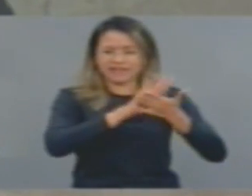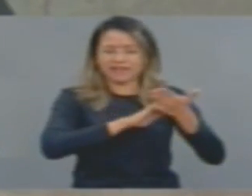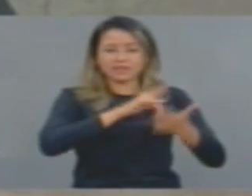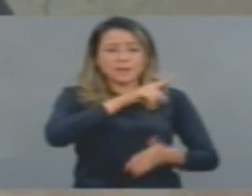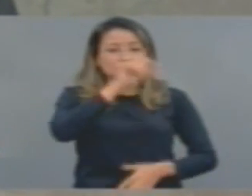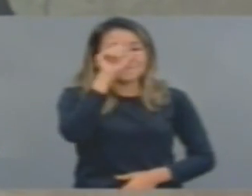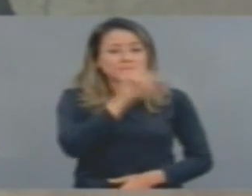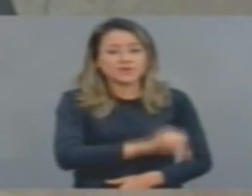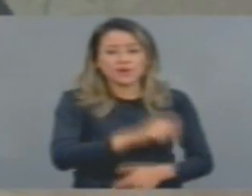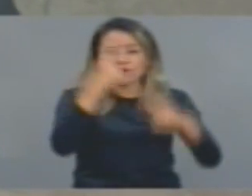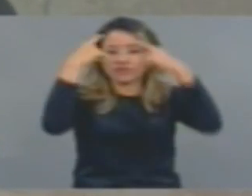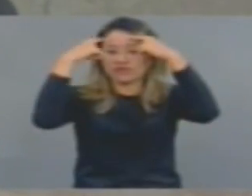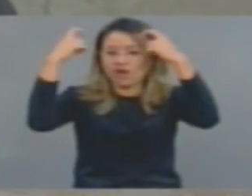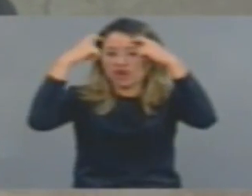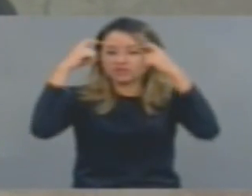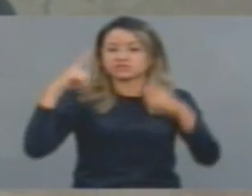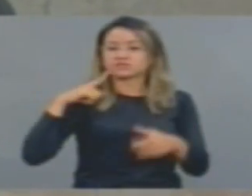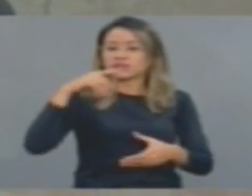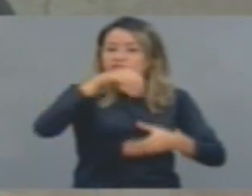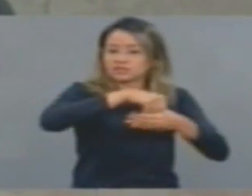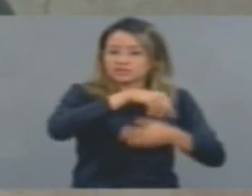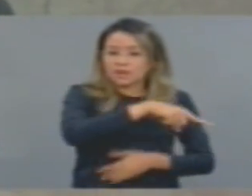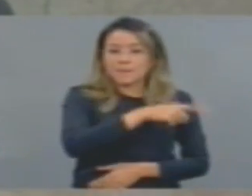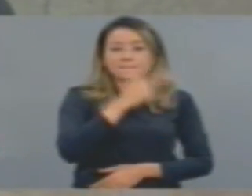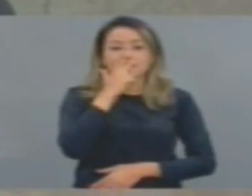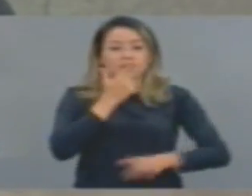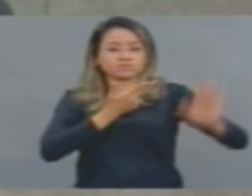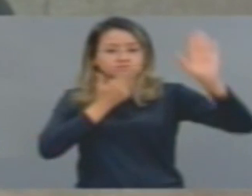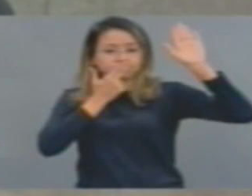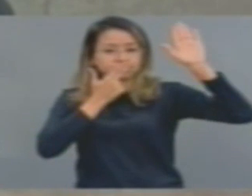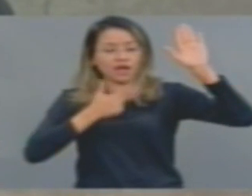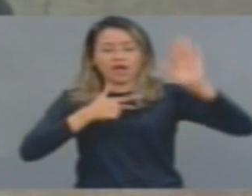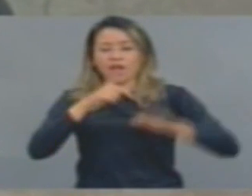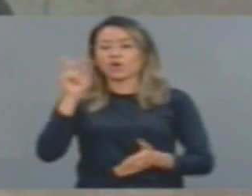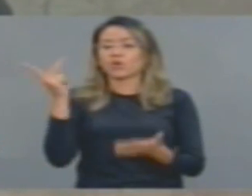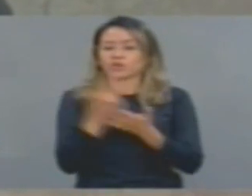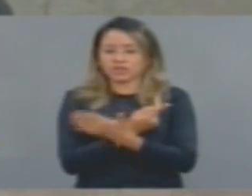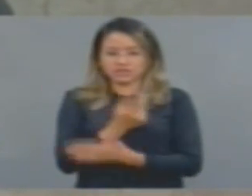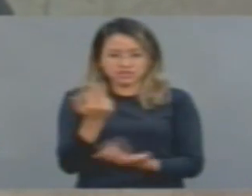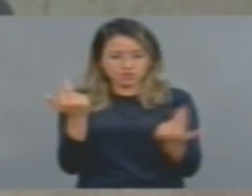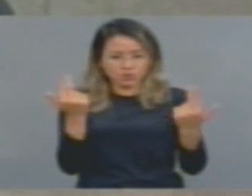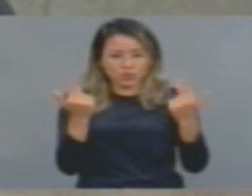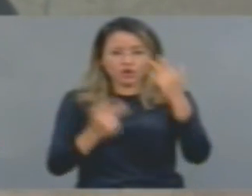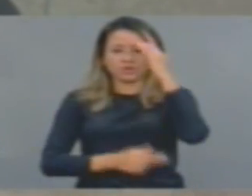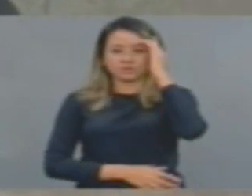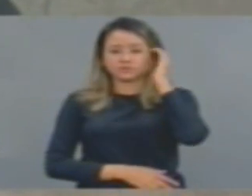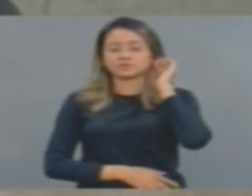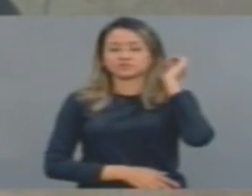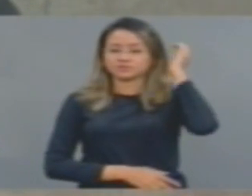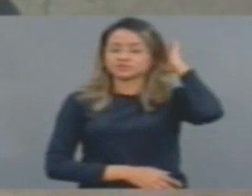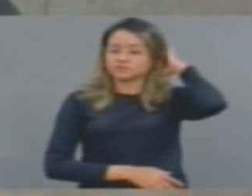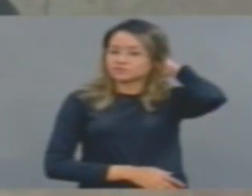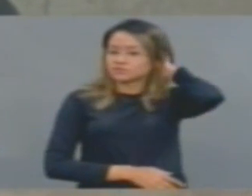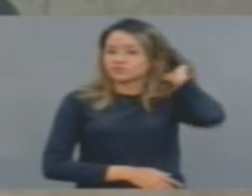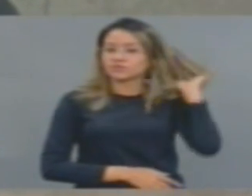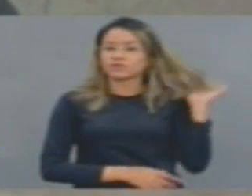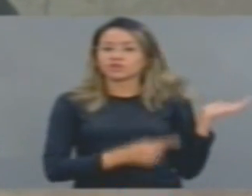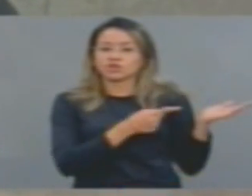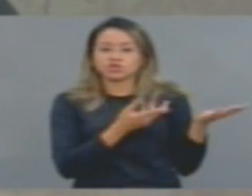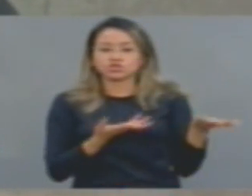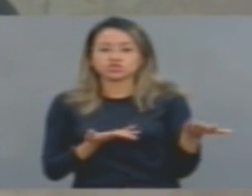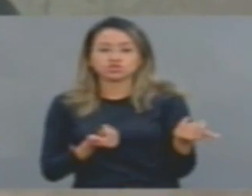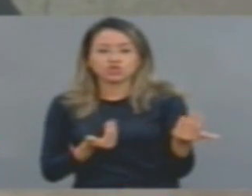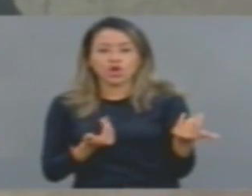de concentração da época do nazismo. Porque, deputado Evandro, esses meninos que estão lá,